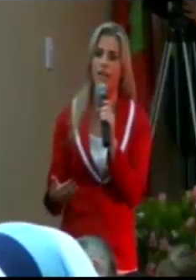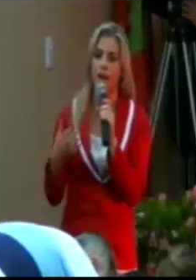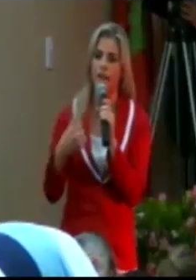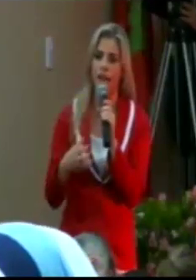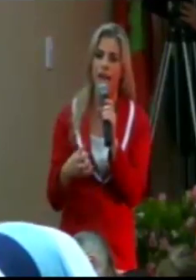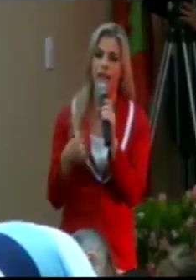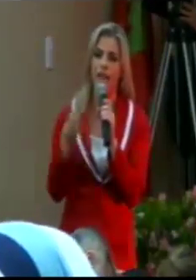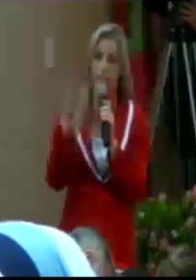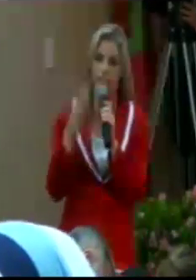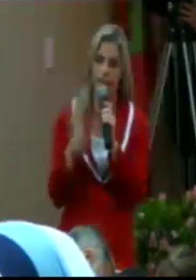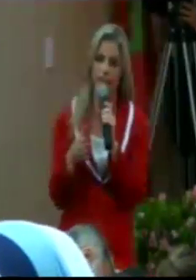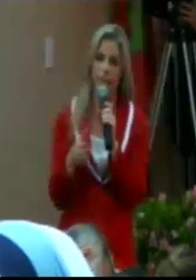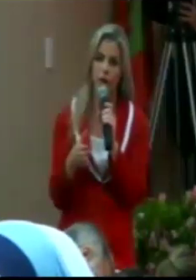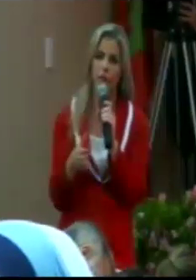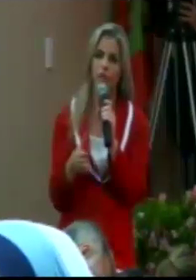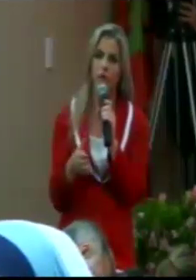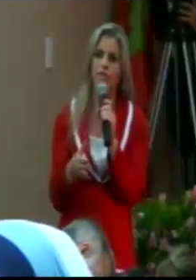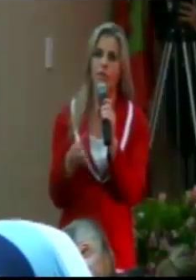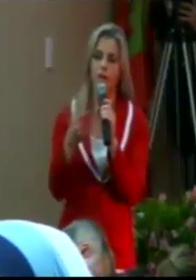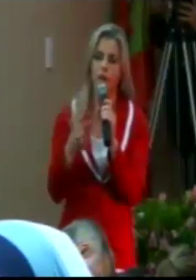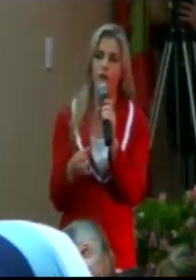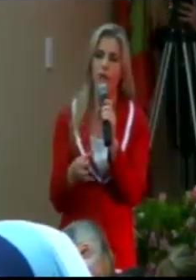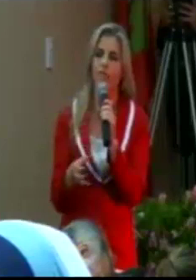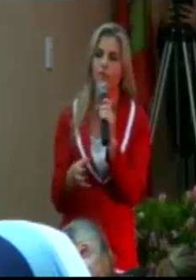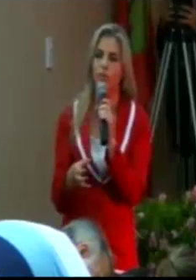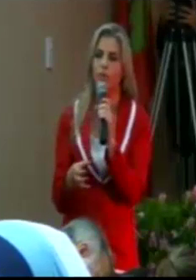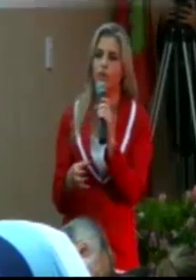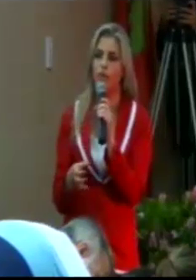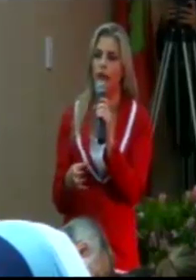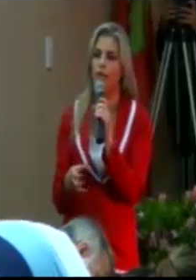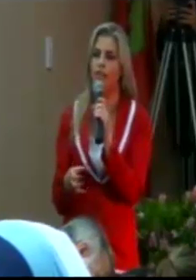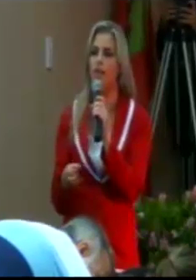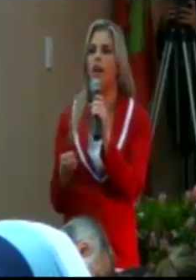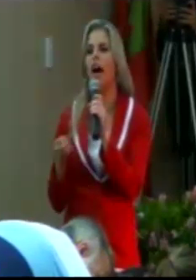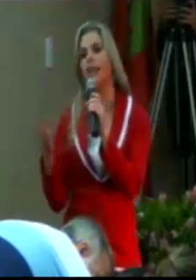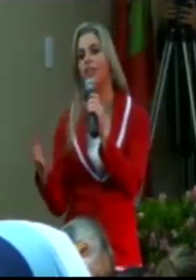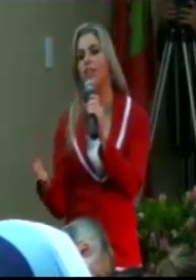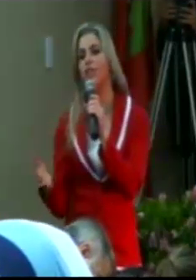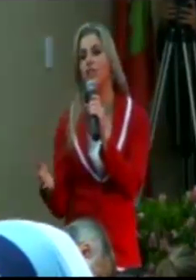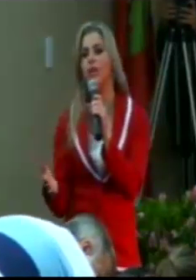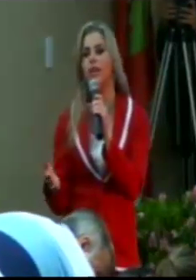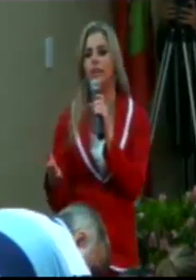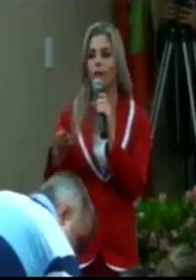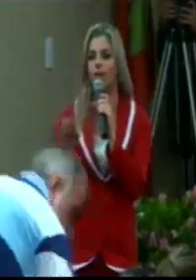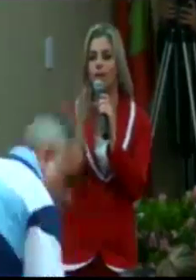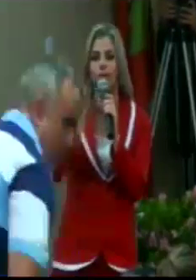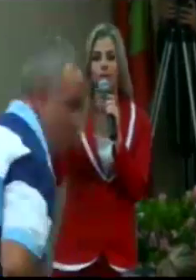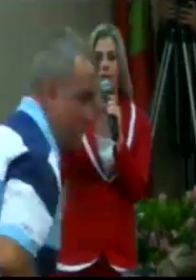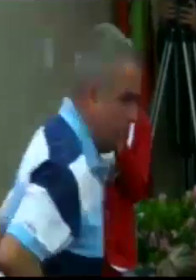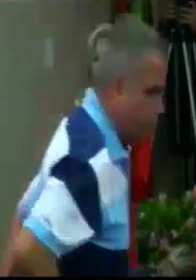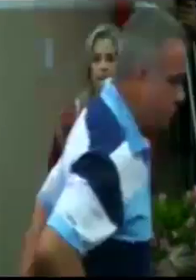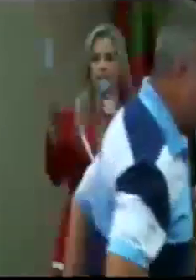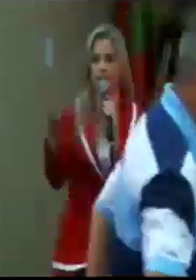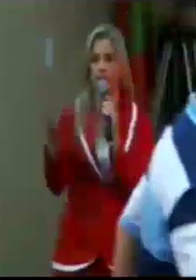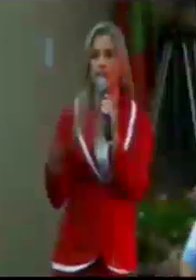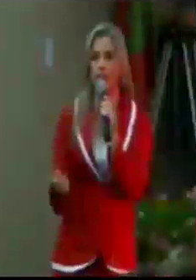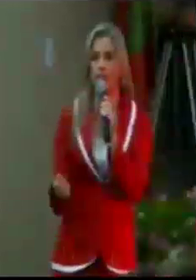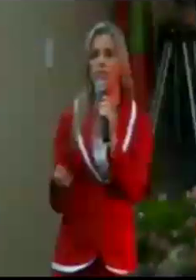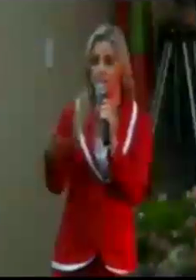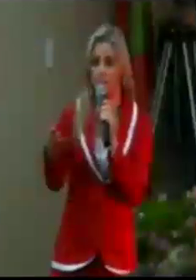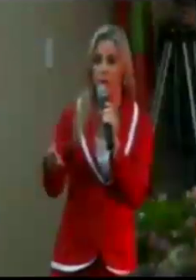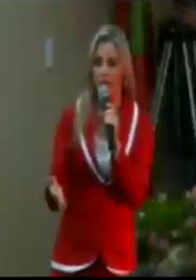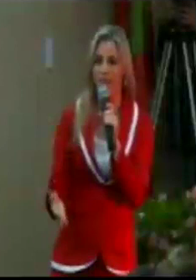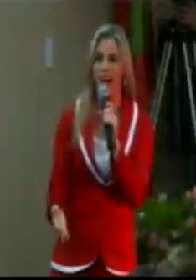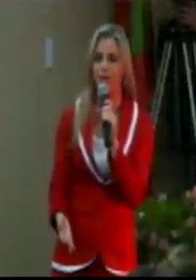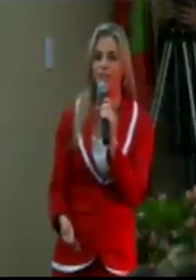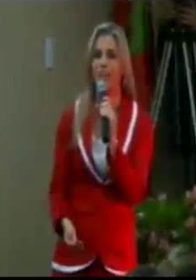nos reoxigenar. Então, a ideia dessa forma de atuação é na qualificação dos profissionais. Além disso, né, eu queria também já